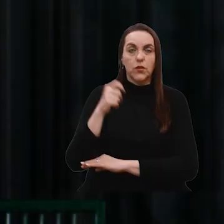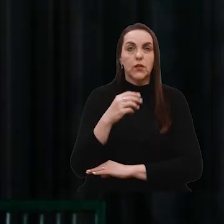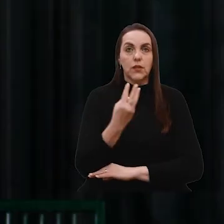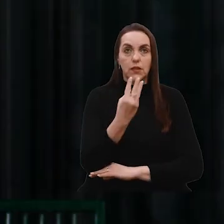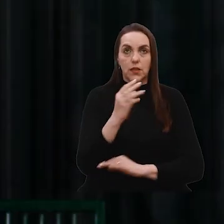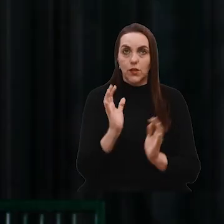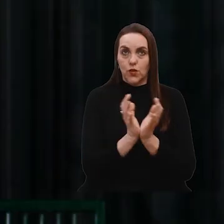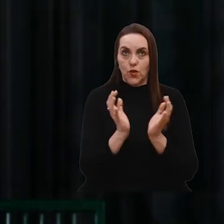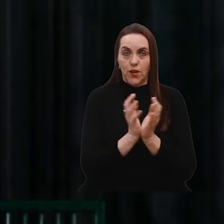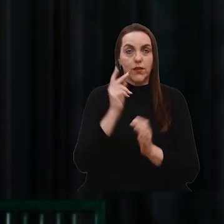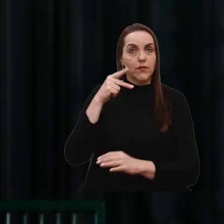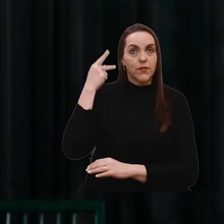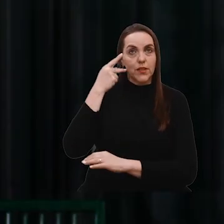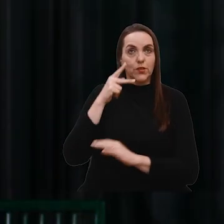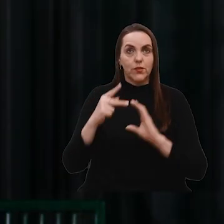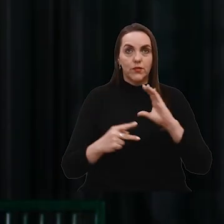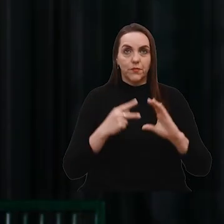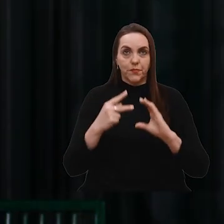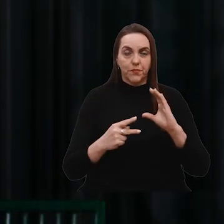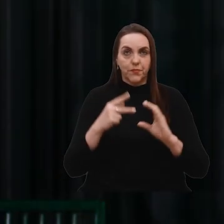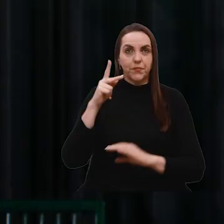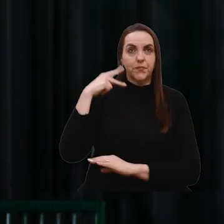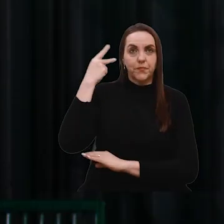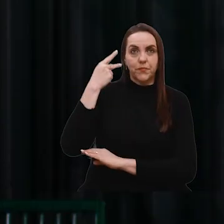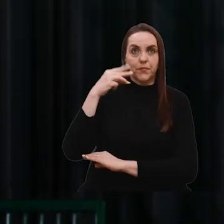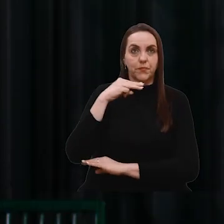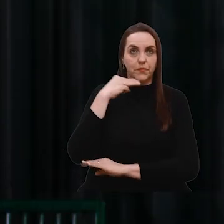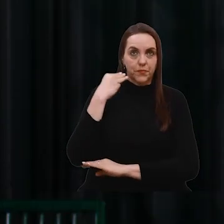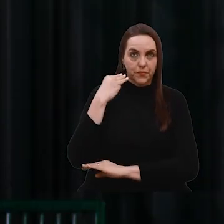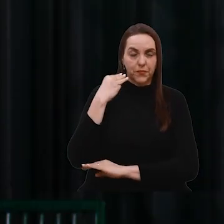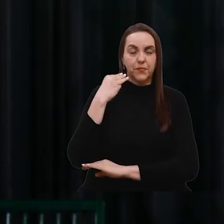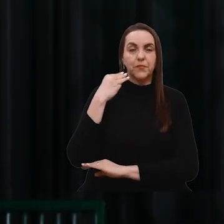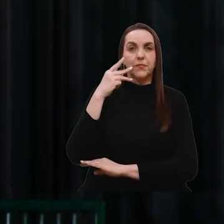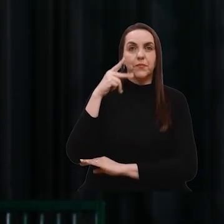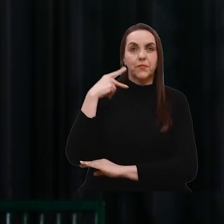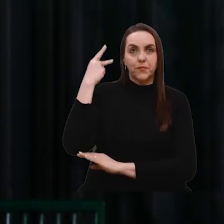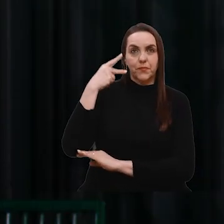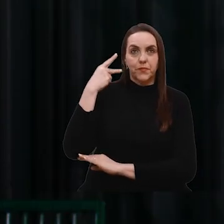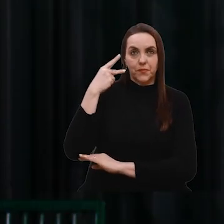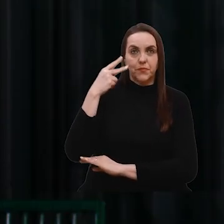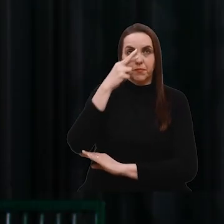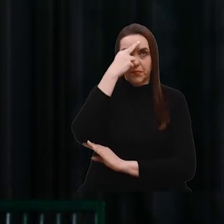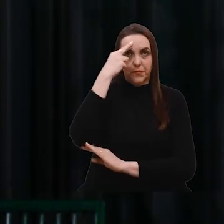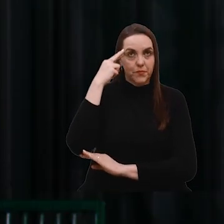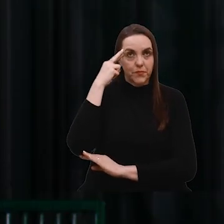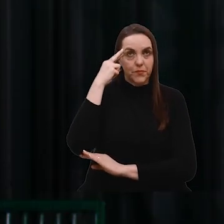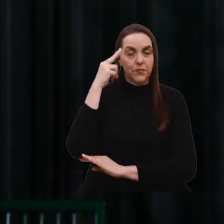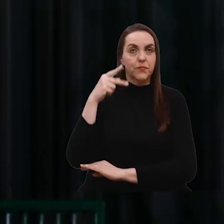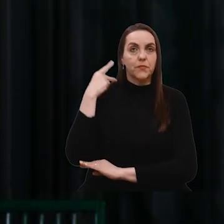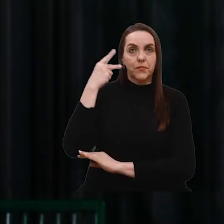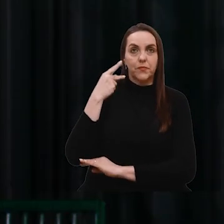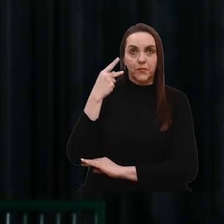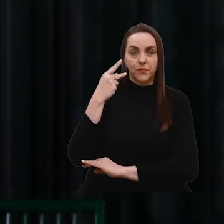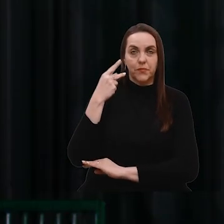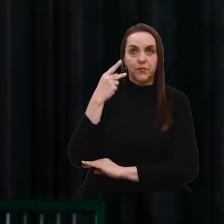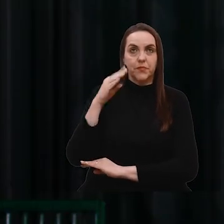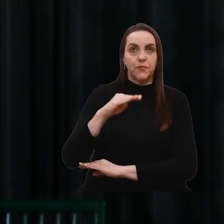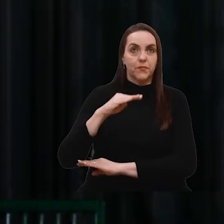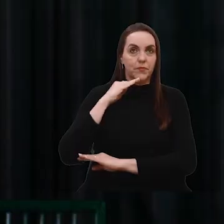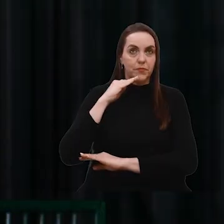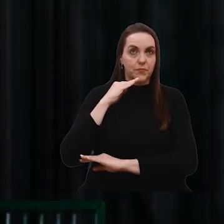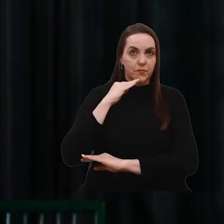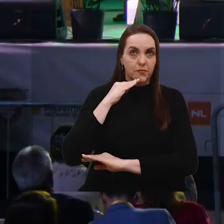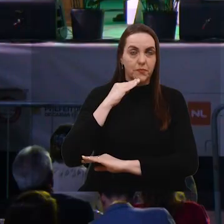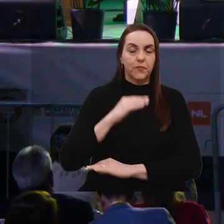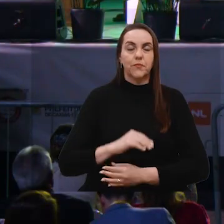laçadores; e 3 colegas vereadores da Câmara Municipal, vereadora Marisol Santos, vereador Rafael